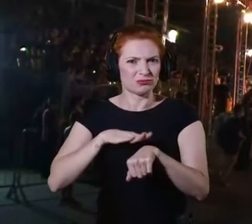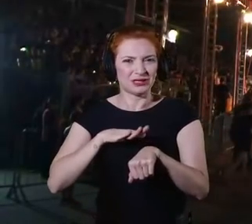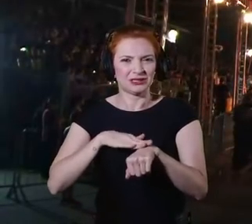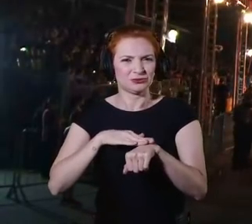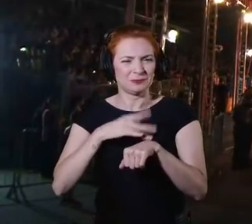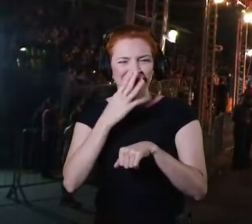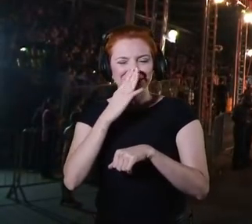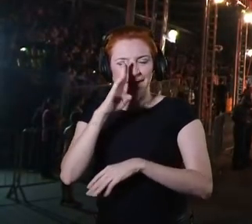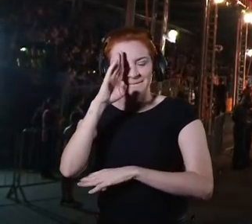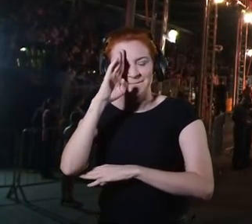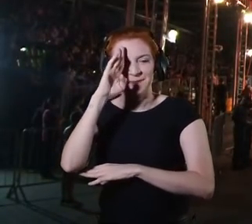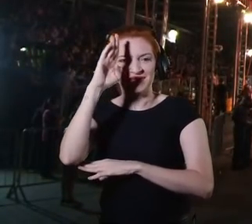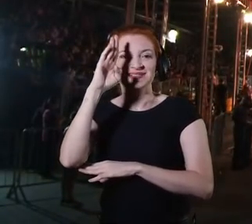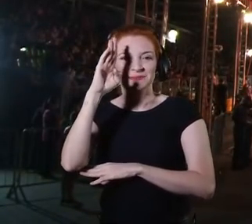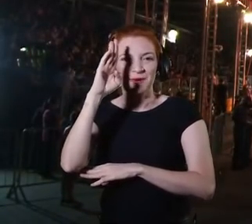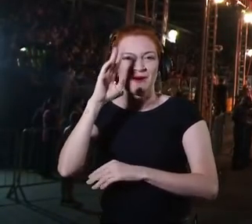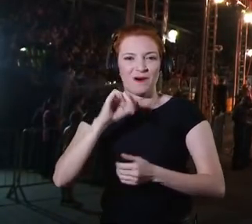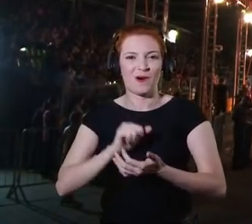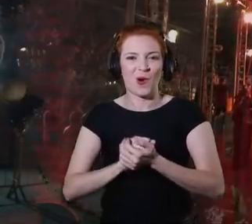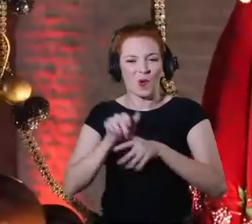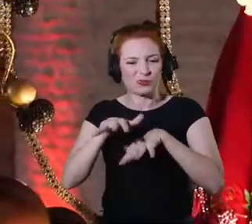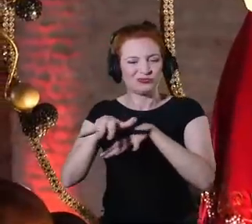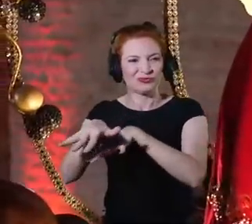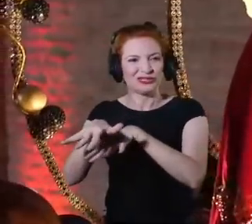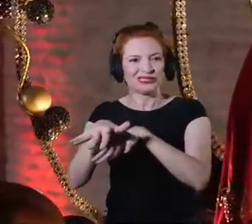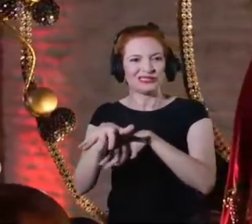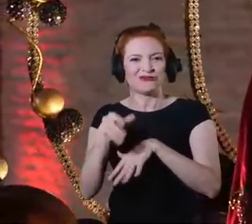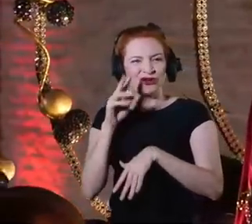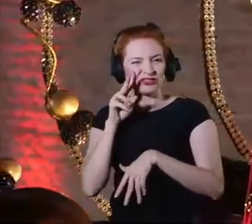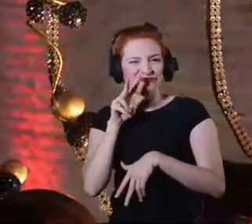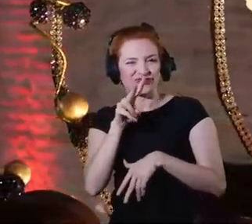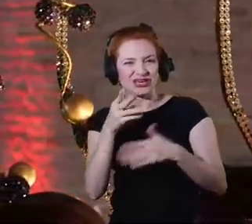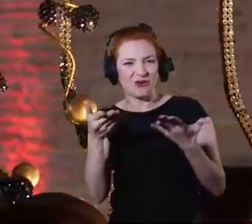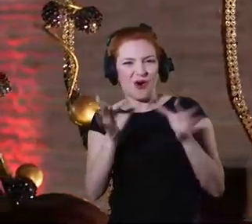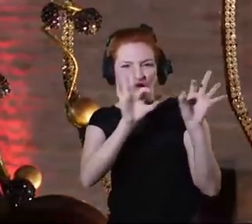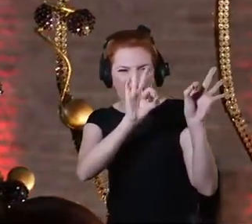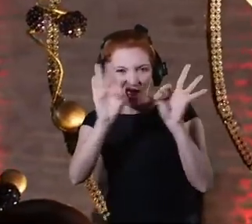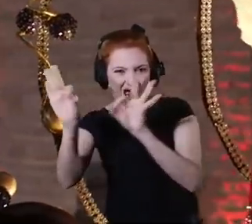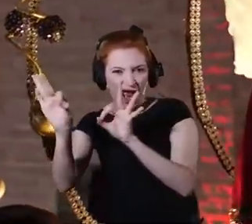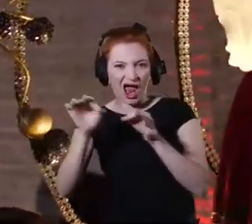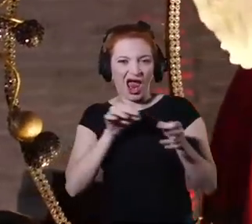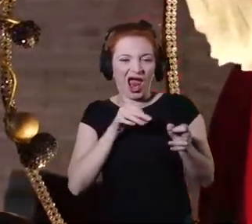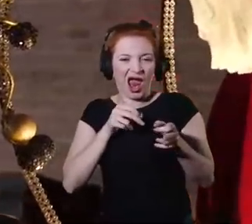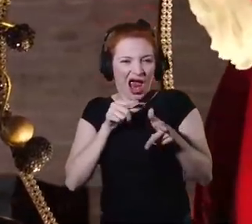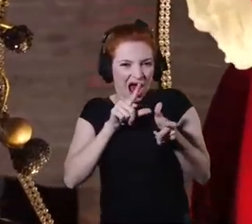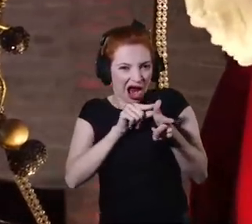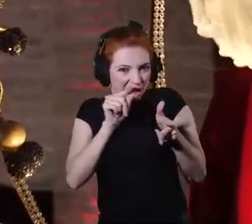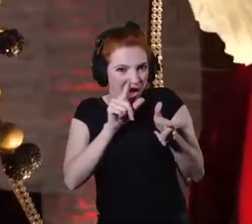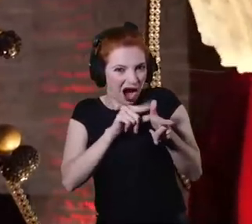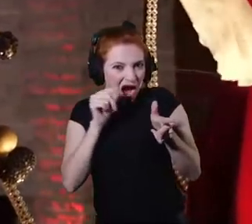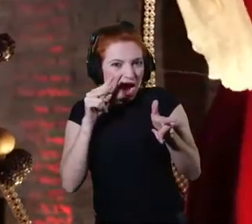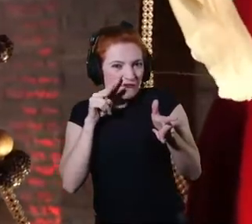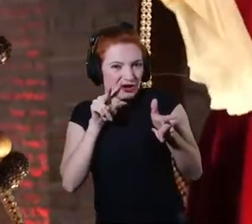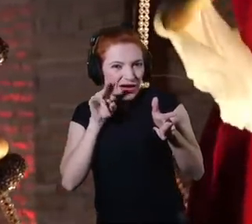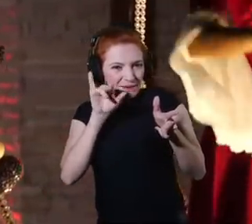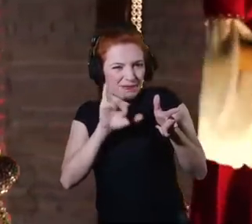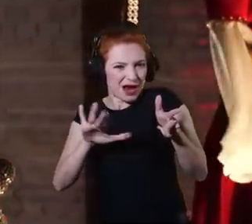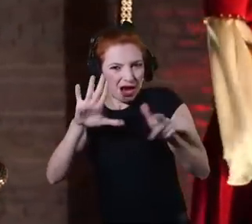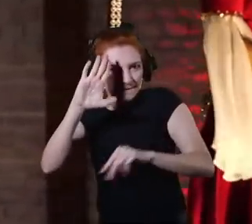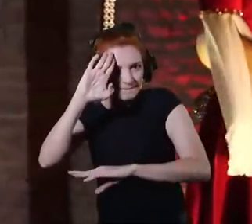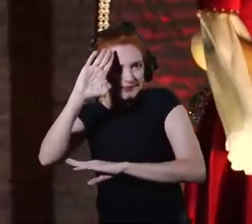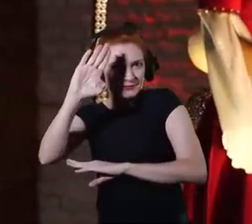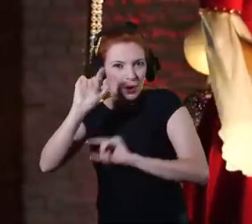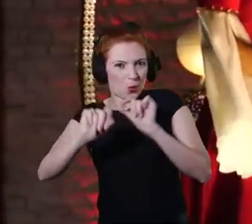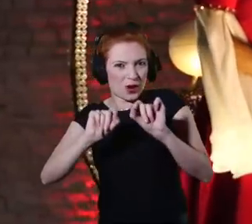do desfile. Para você que está assistindo a X-Play, te via as imagens principais de